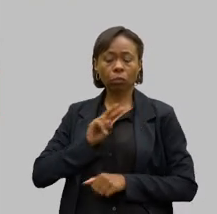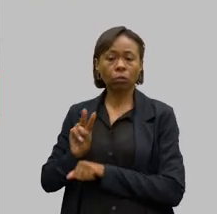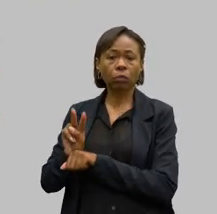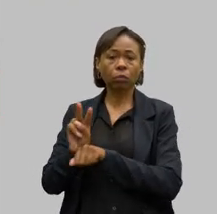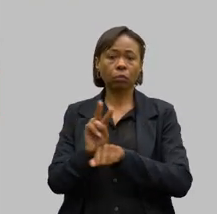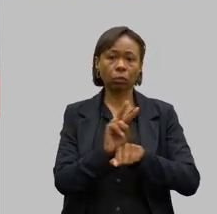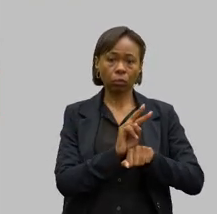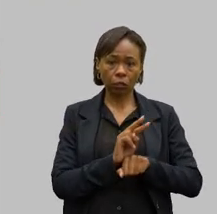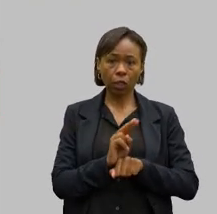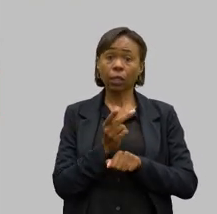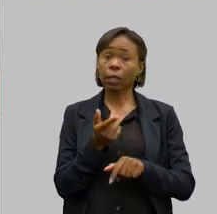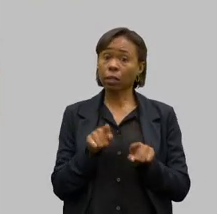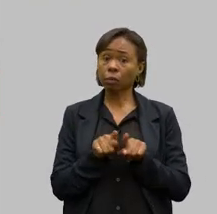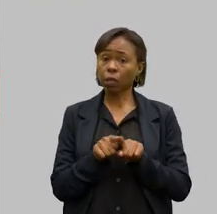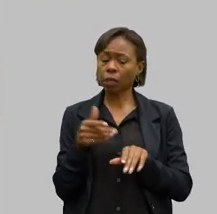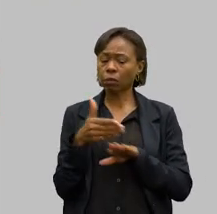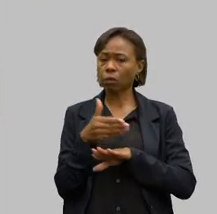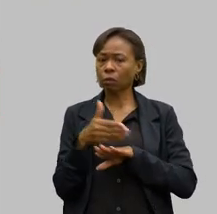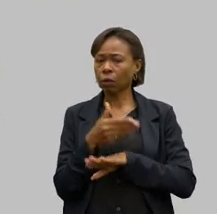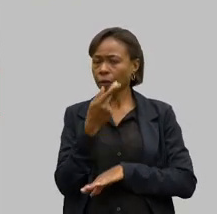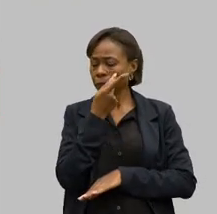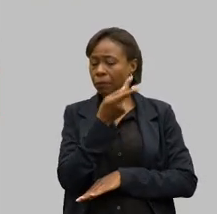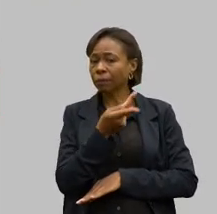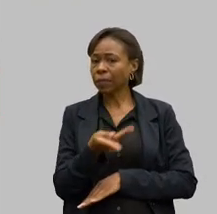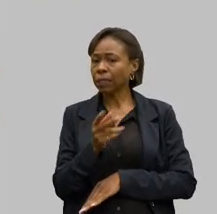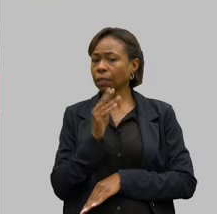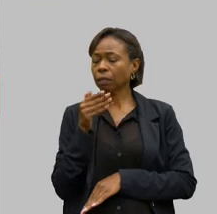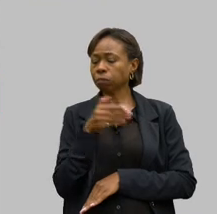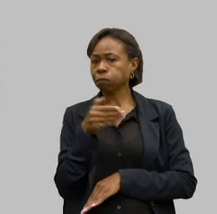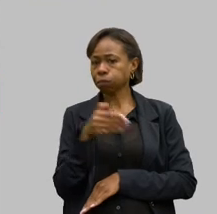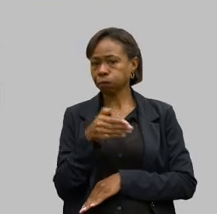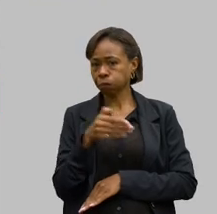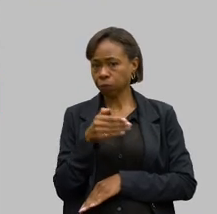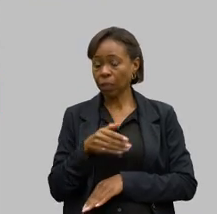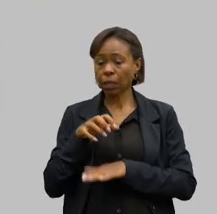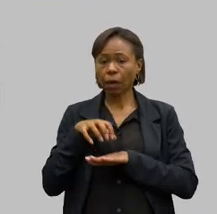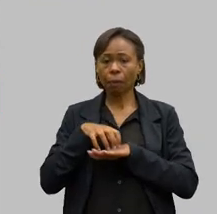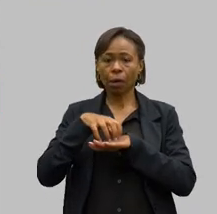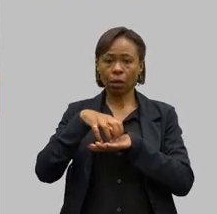de visitas periódicas feitas preferencialmente pela patrulha escolar.